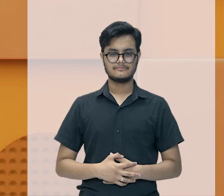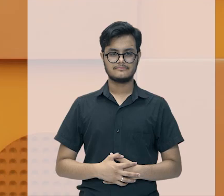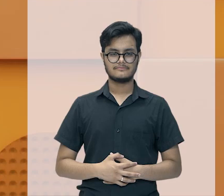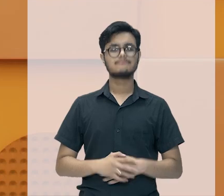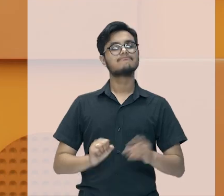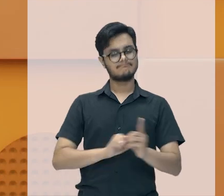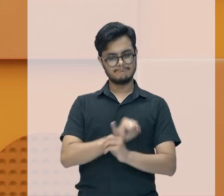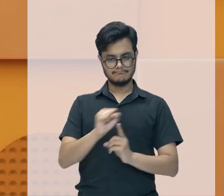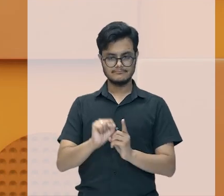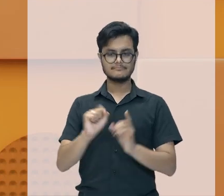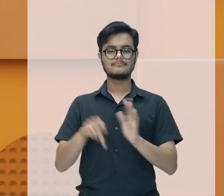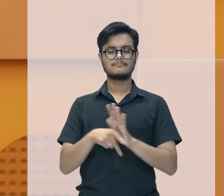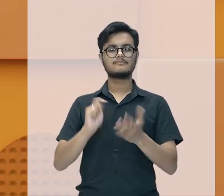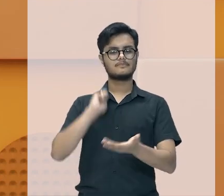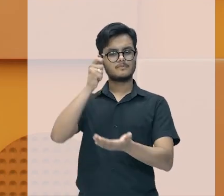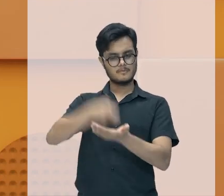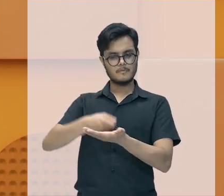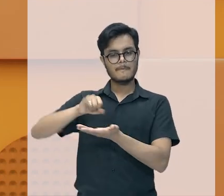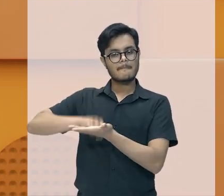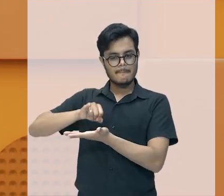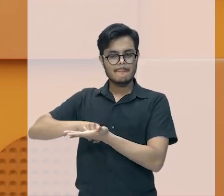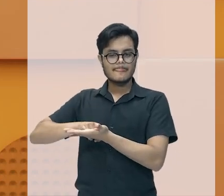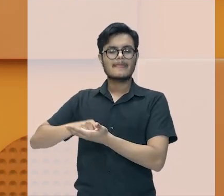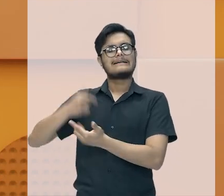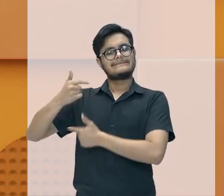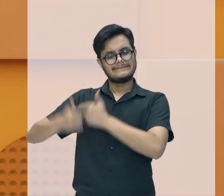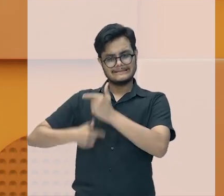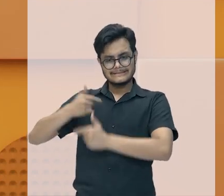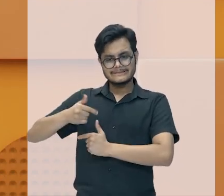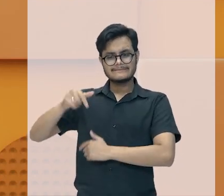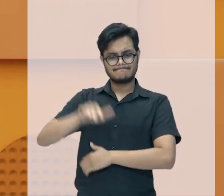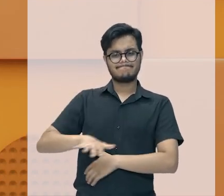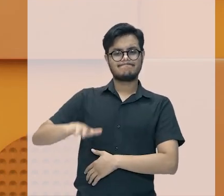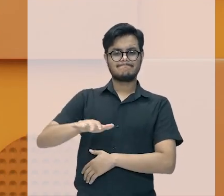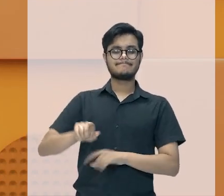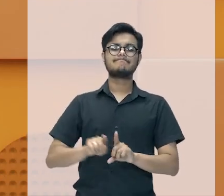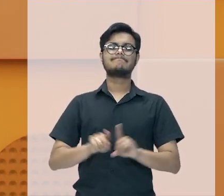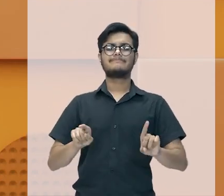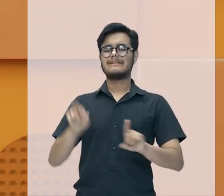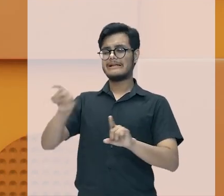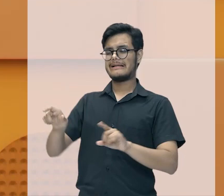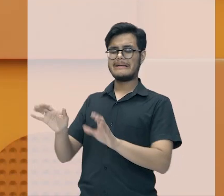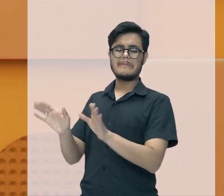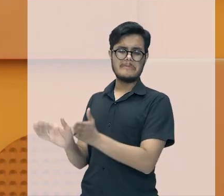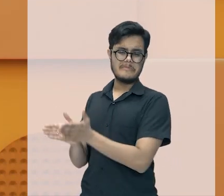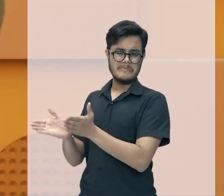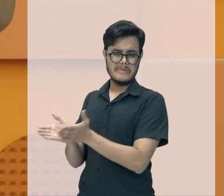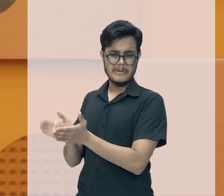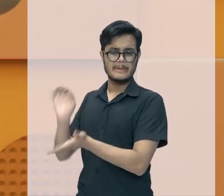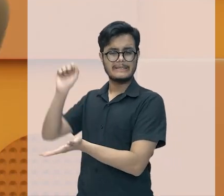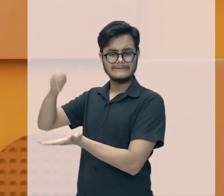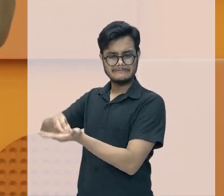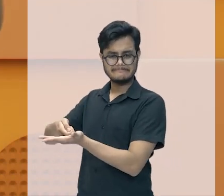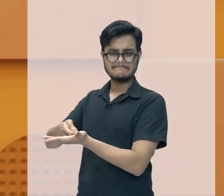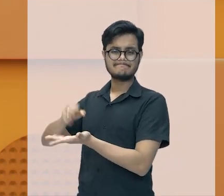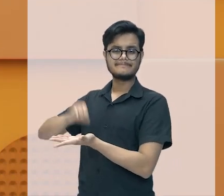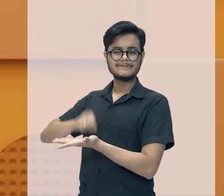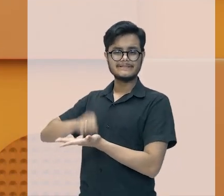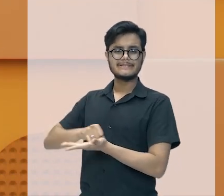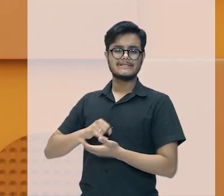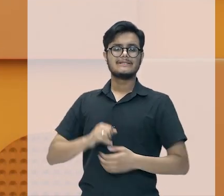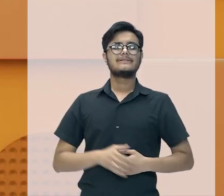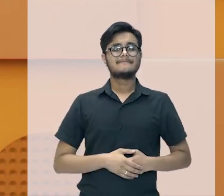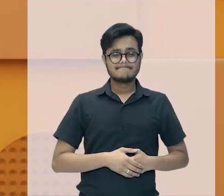então, voltada, né, para o trabalho, mas quem mais trabalha é aquele que mais vai pagar impostos e sustentar, então, sobre as